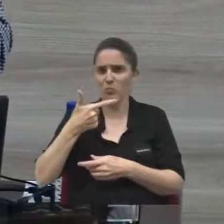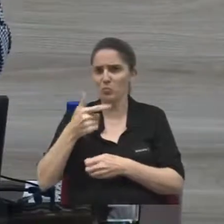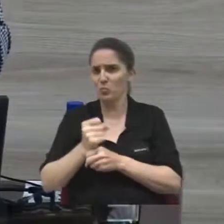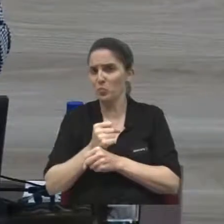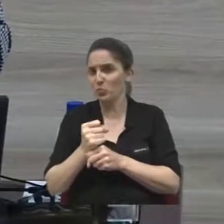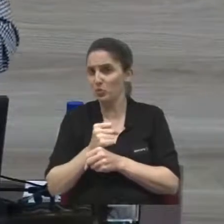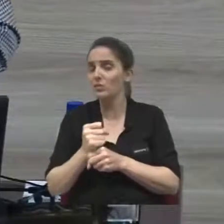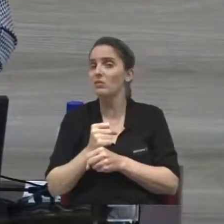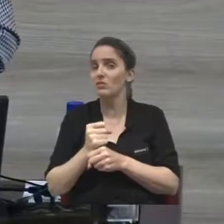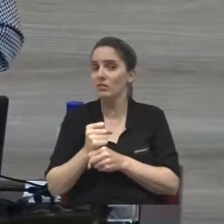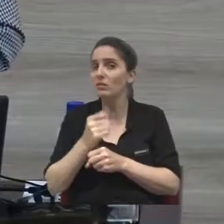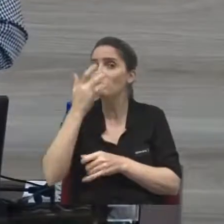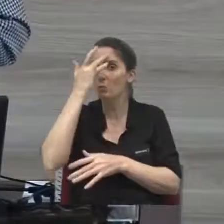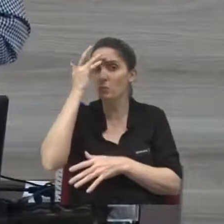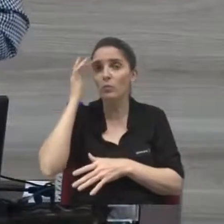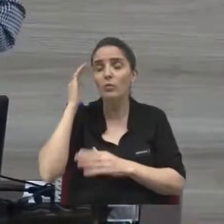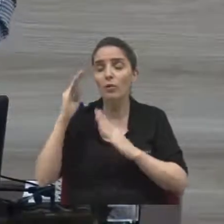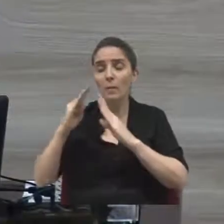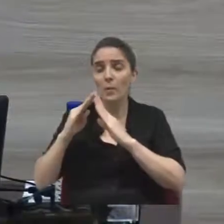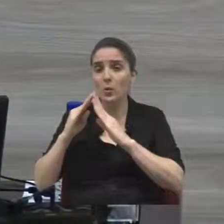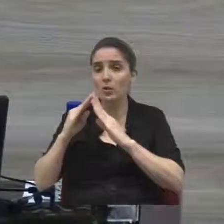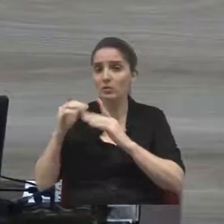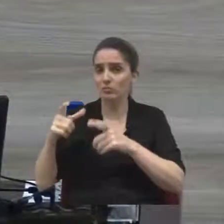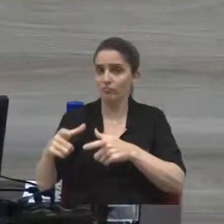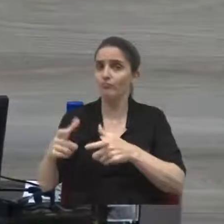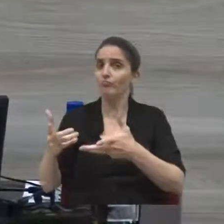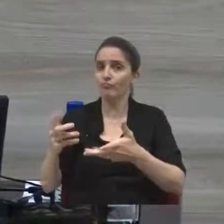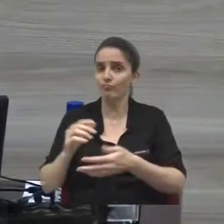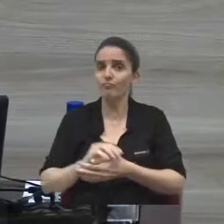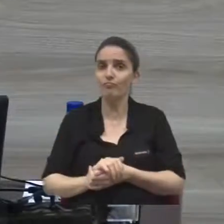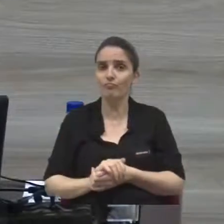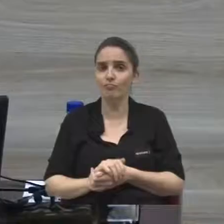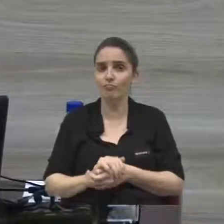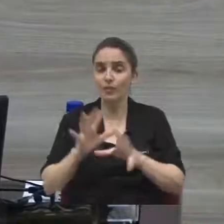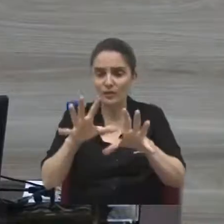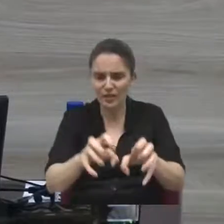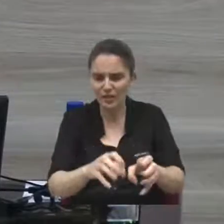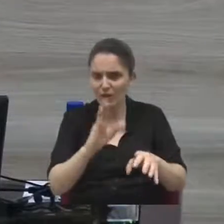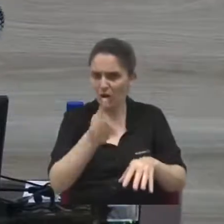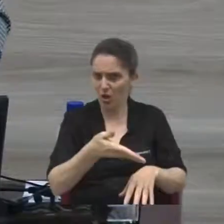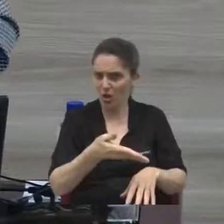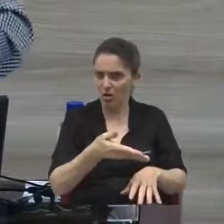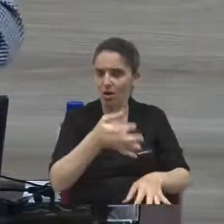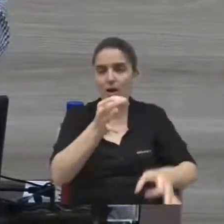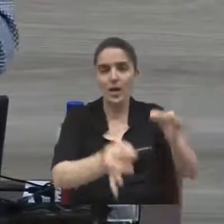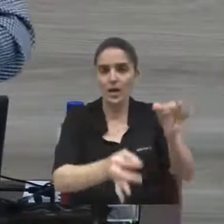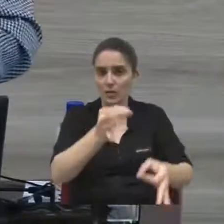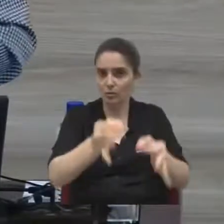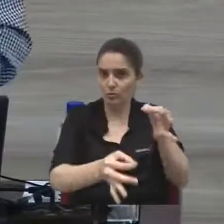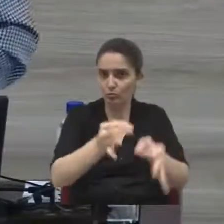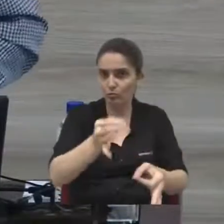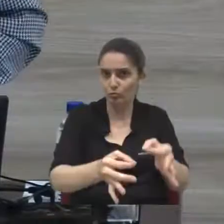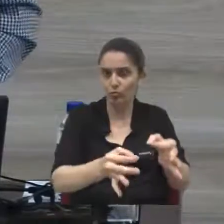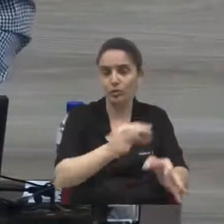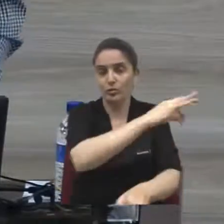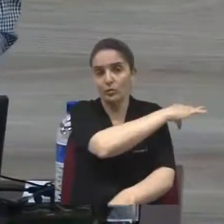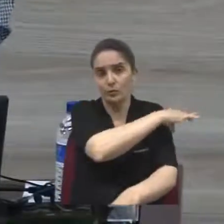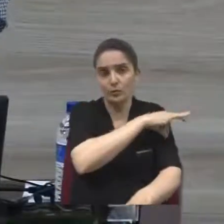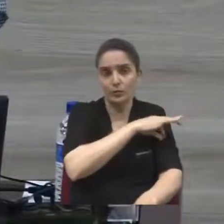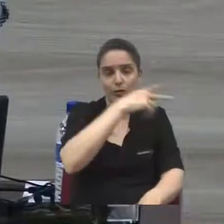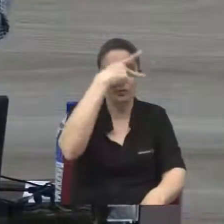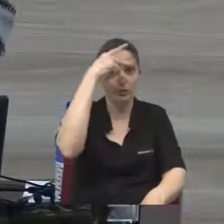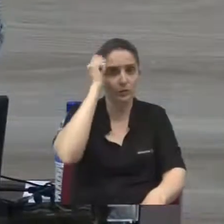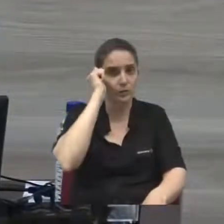lá. A invasão que aconteceu recentemente, a Justiça, o prefeito, a prefeitura entrou, a área